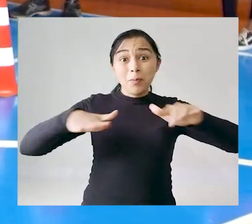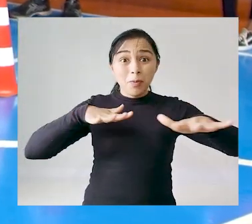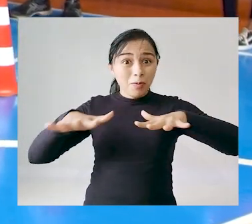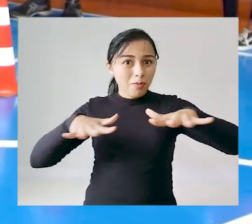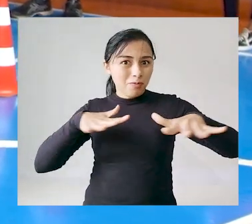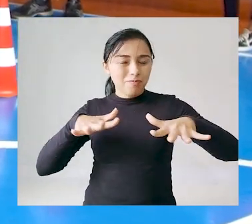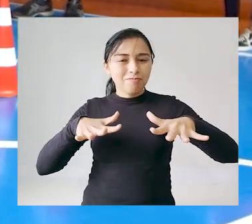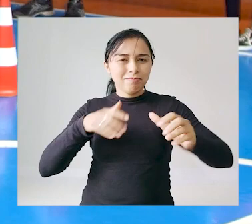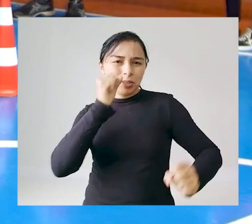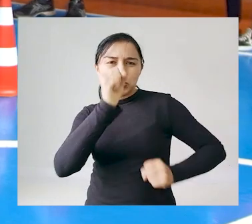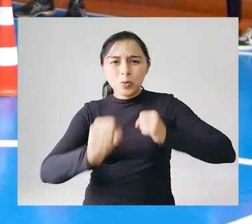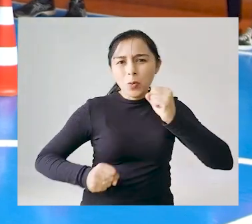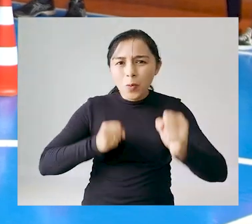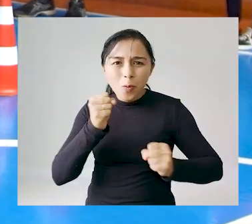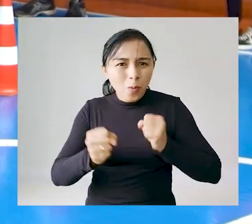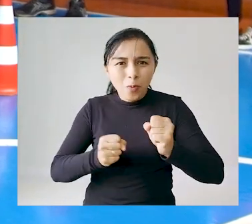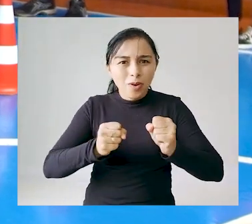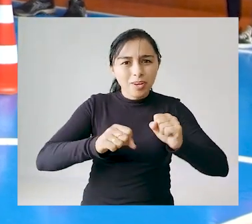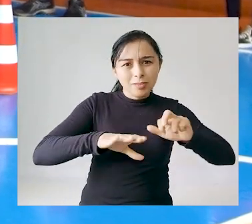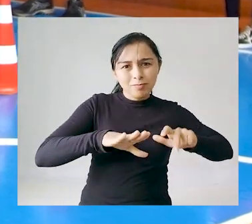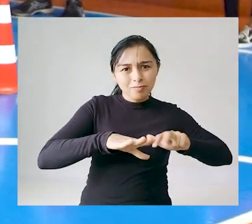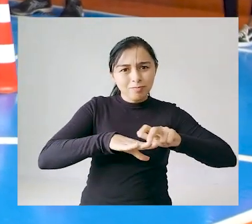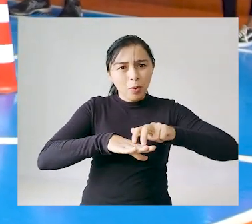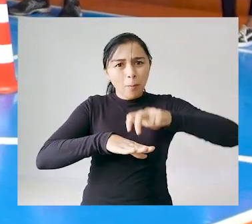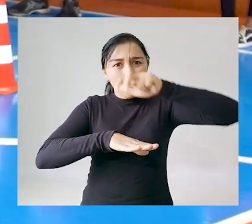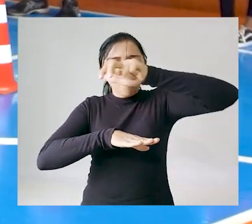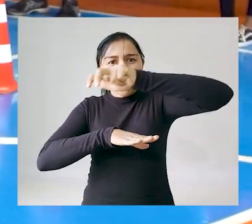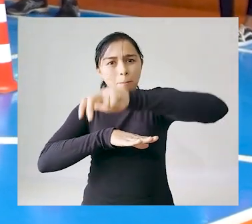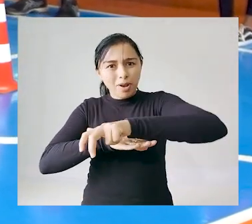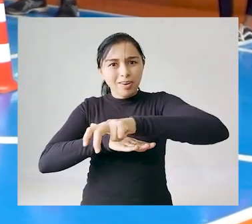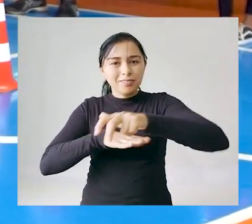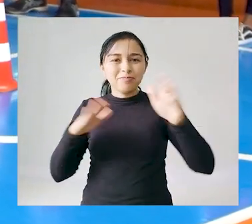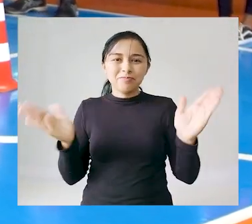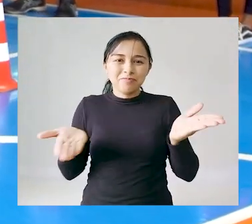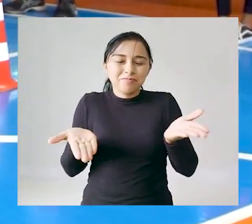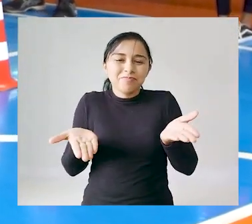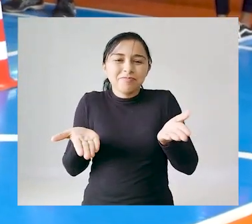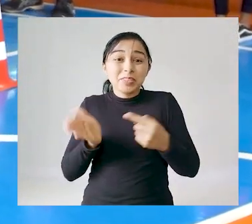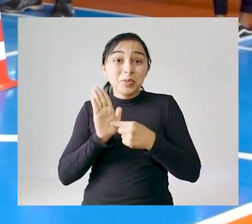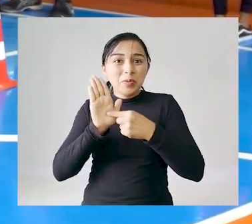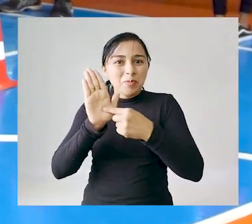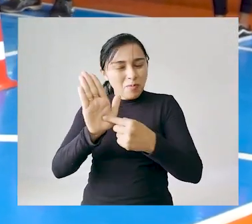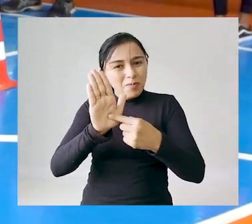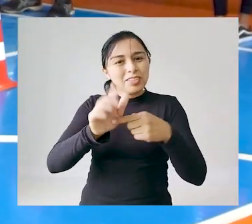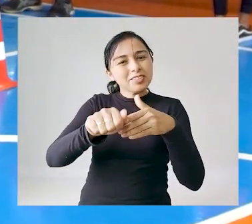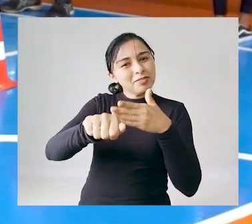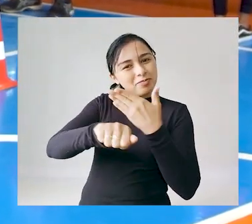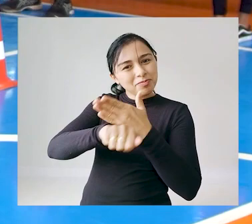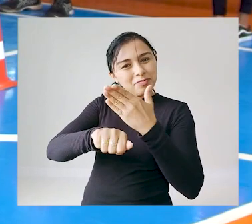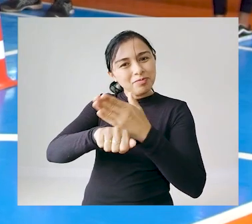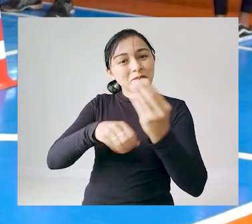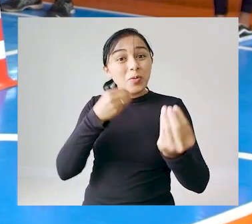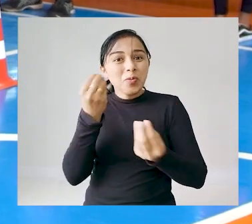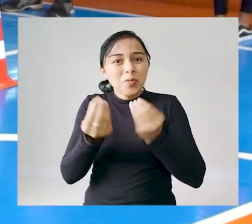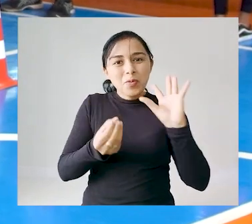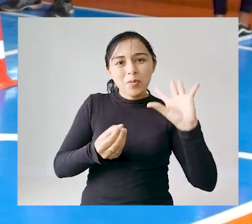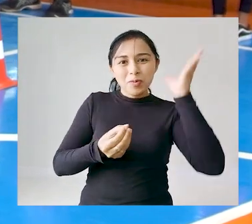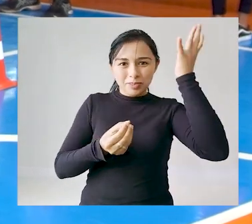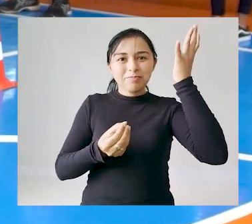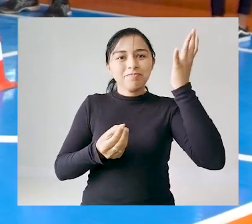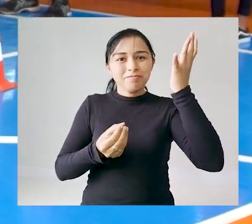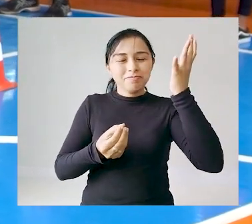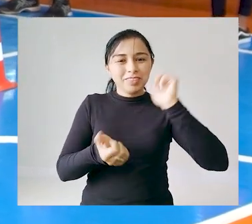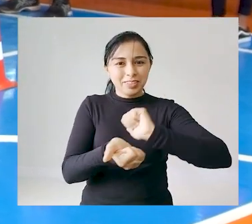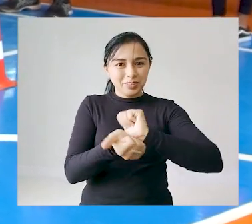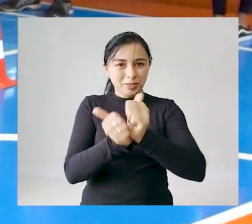de saltar. E hoje nós vamos trazer para vocês um pouquinho da prática, tá? Que vocês possam conhecer realmente, de